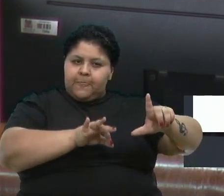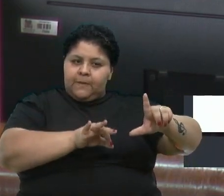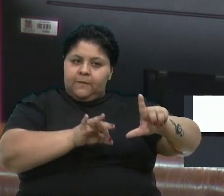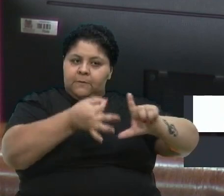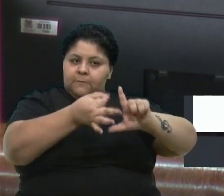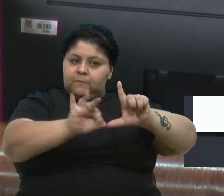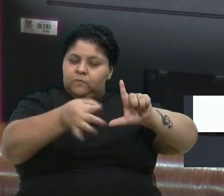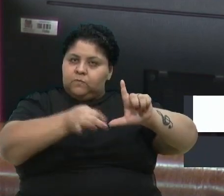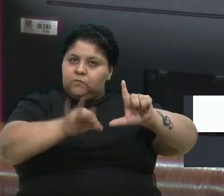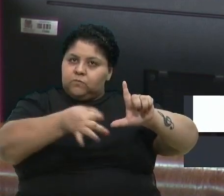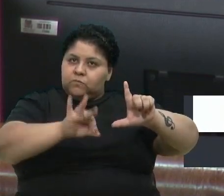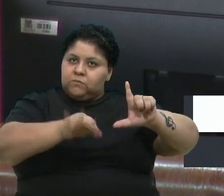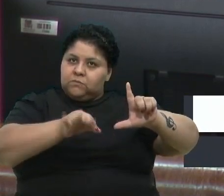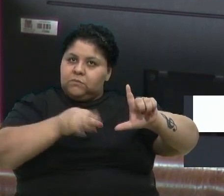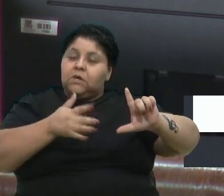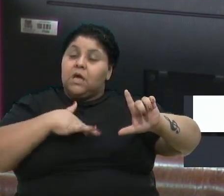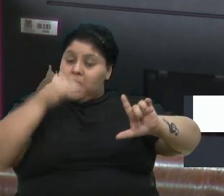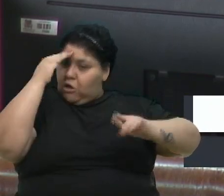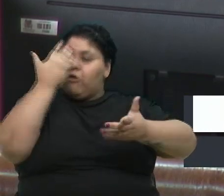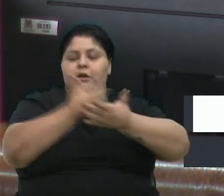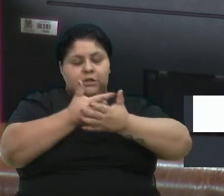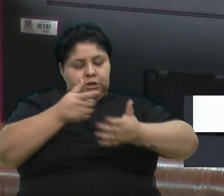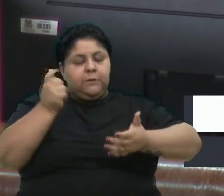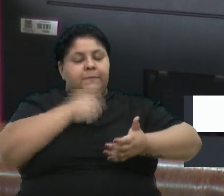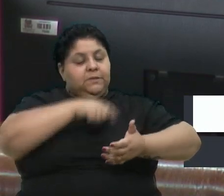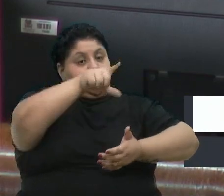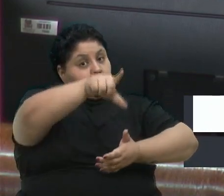de vista, tem que buscar uma outra alternativa.